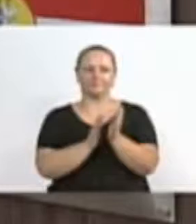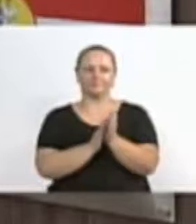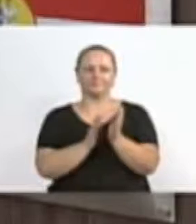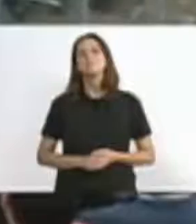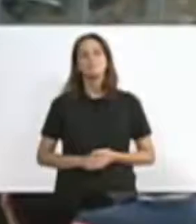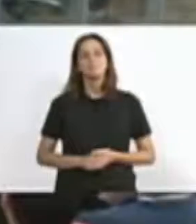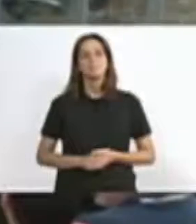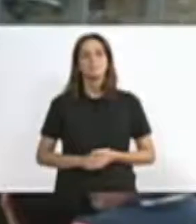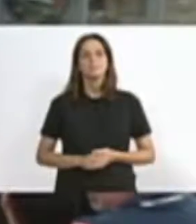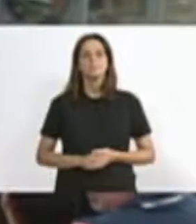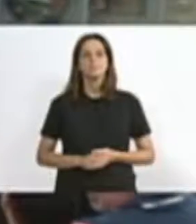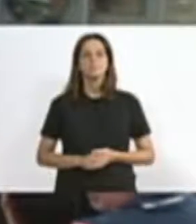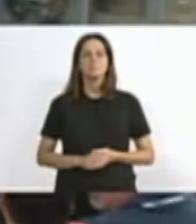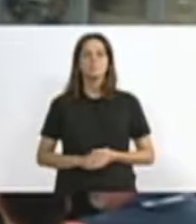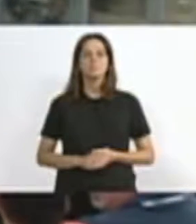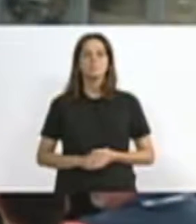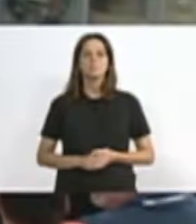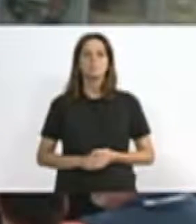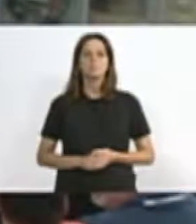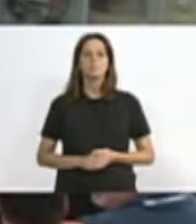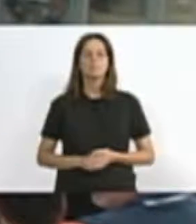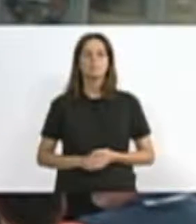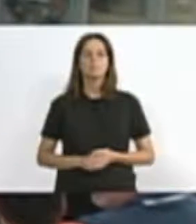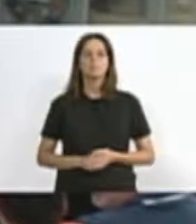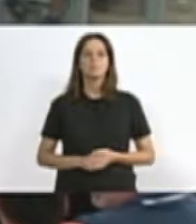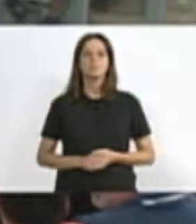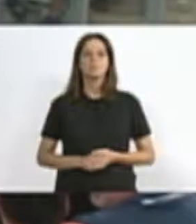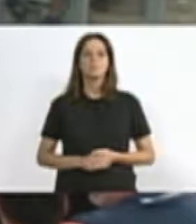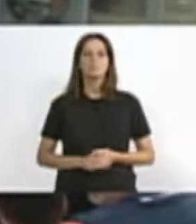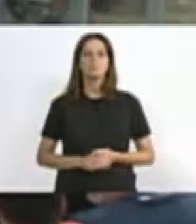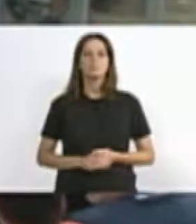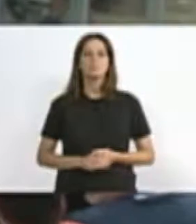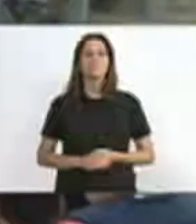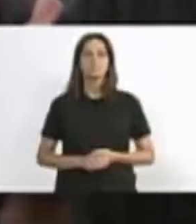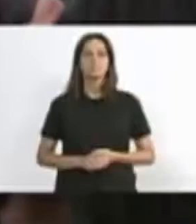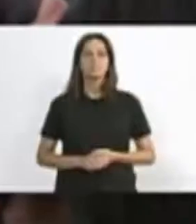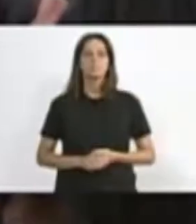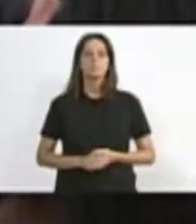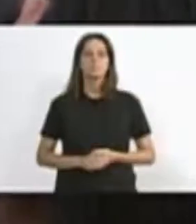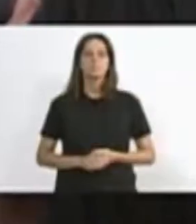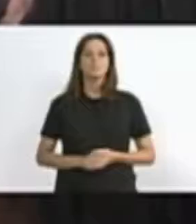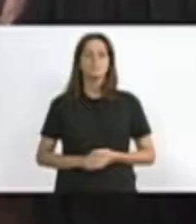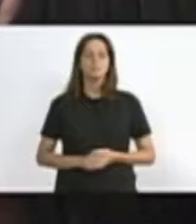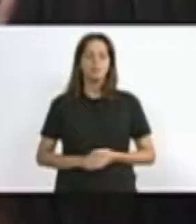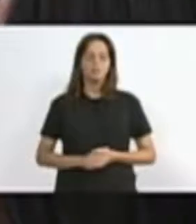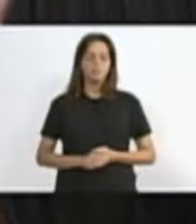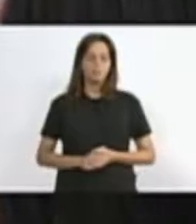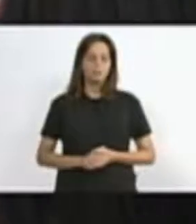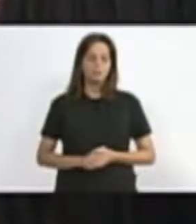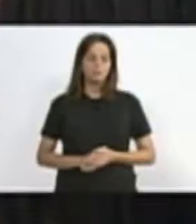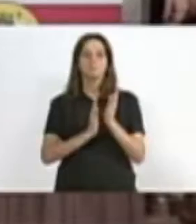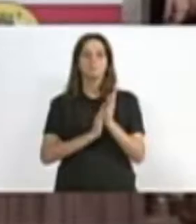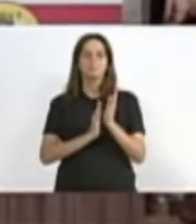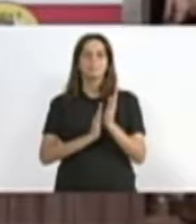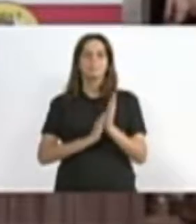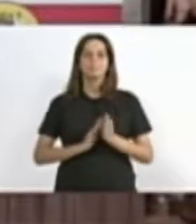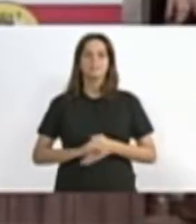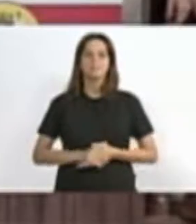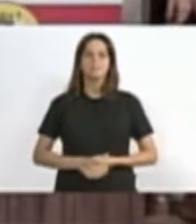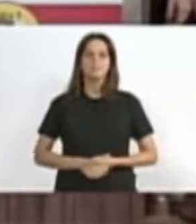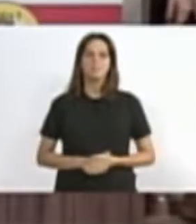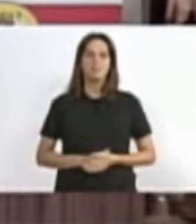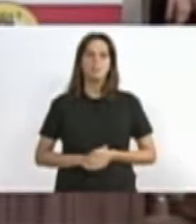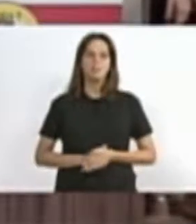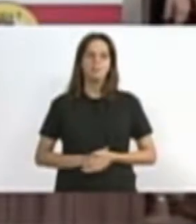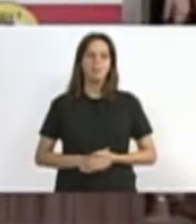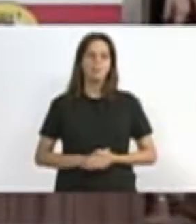Mantão. Já a moção de louvor à Força Jovem Universal pelos seus relevantes serviços prestados à comunidade foi